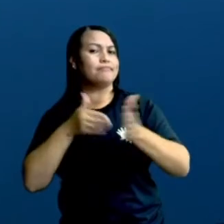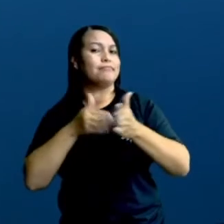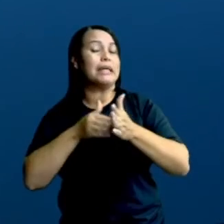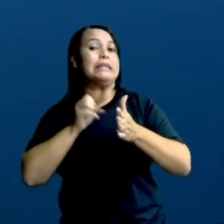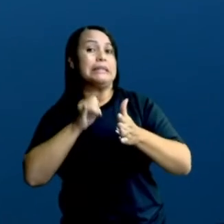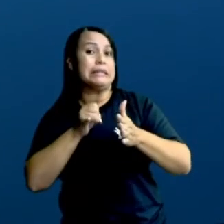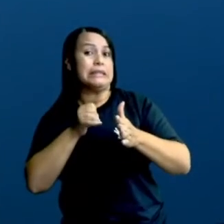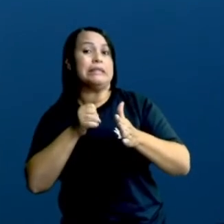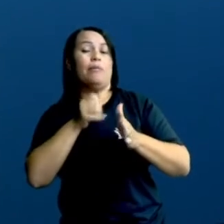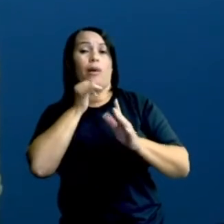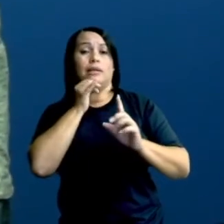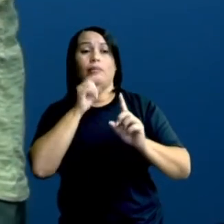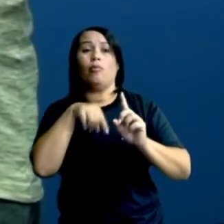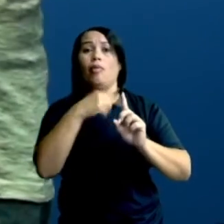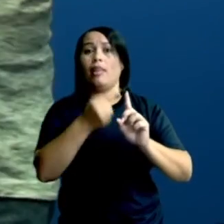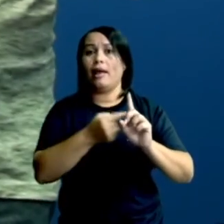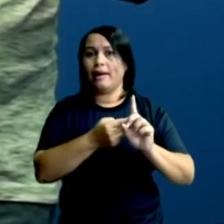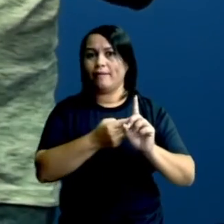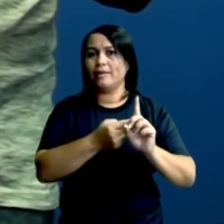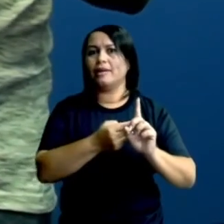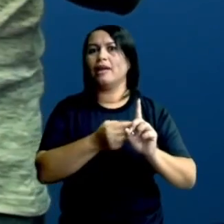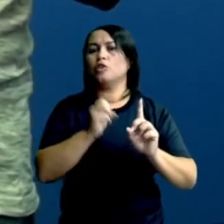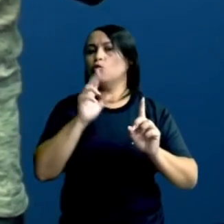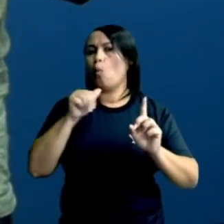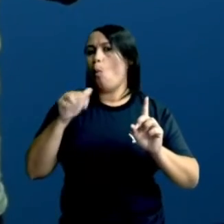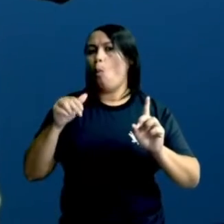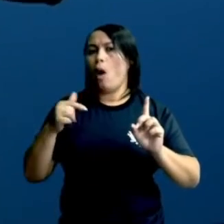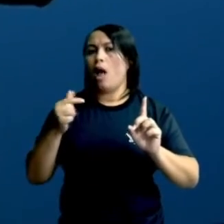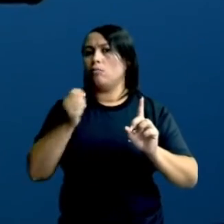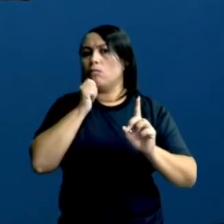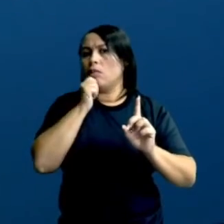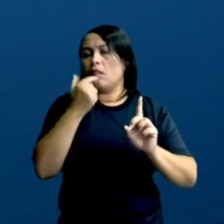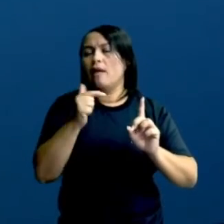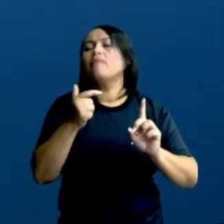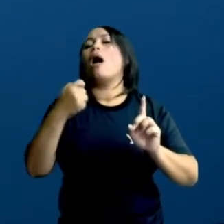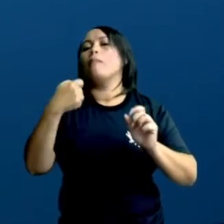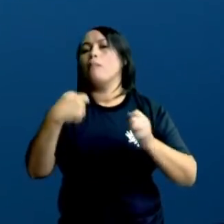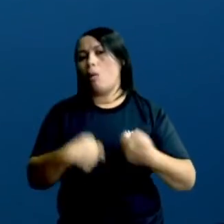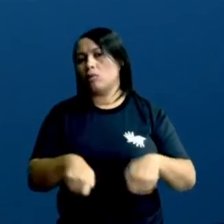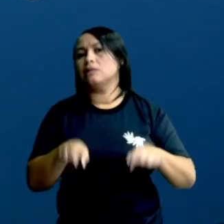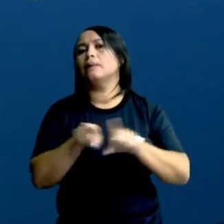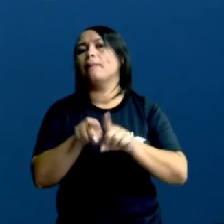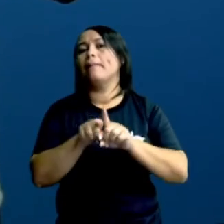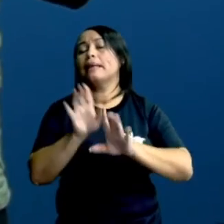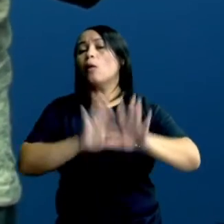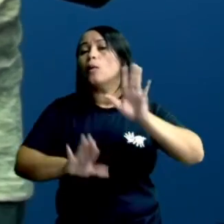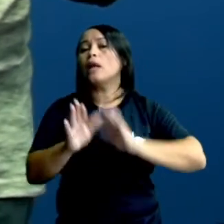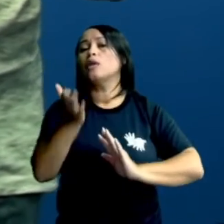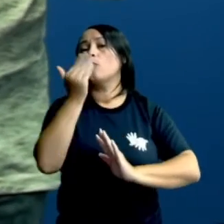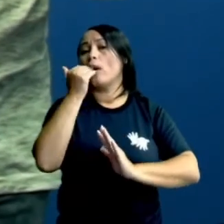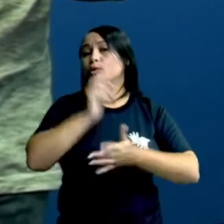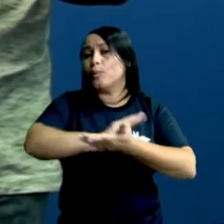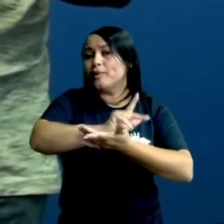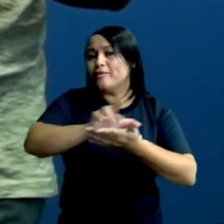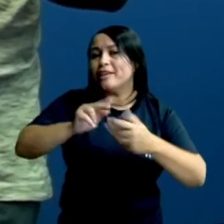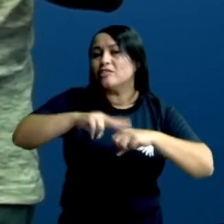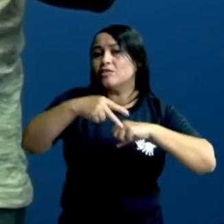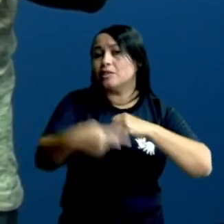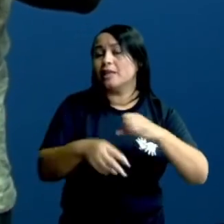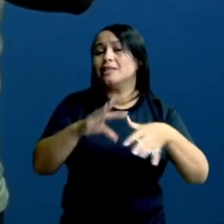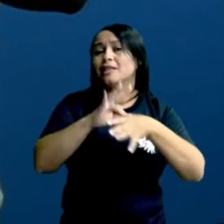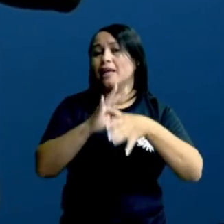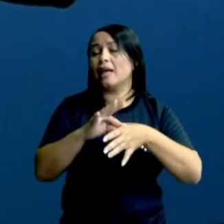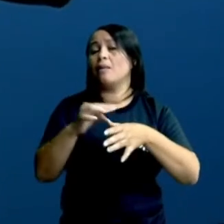maior cuidado com a ingestão de alimentos que possam estar contaminados, tanto carnes quanto vegetais, para que ela não adquira